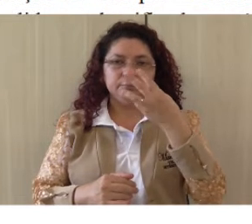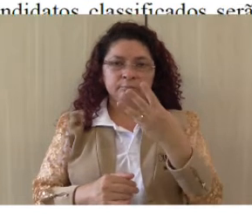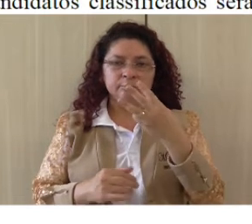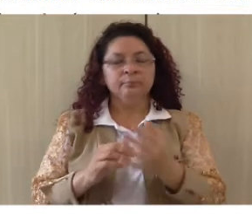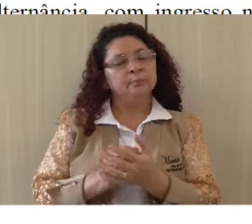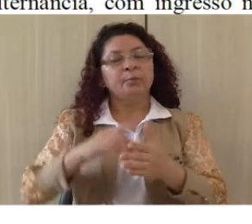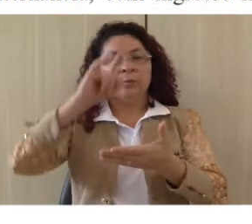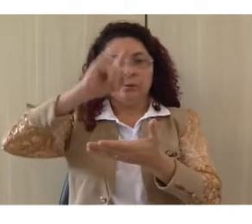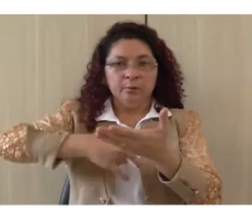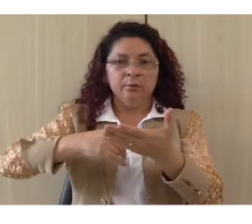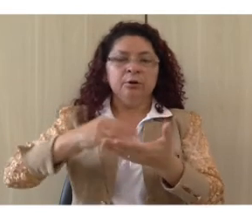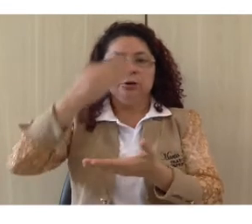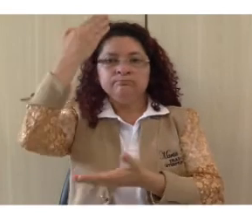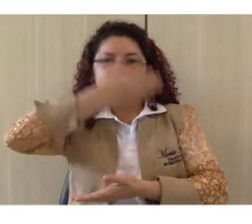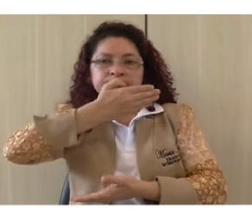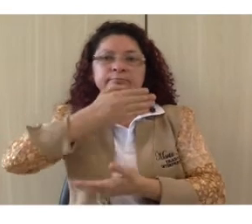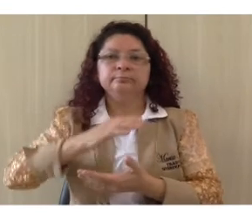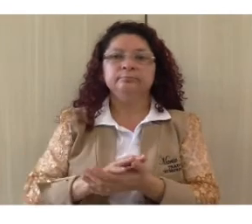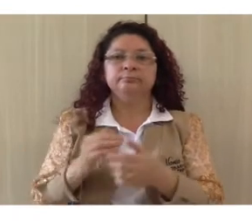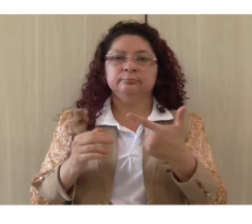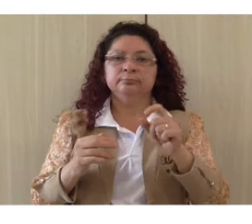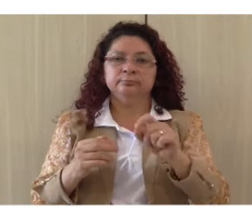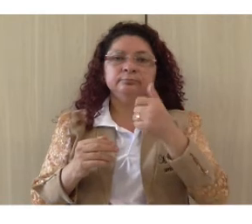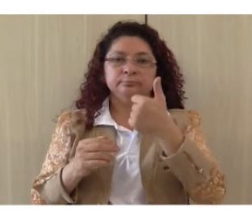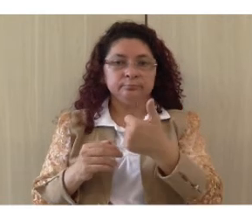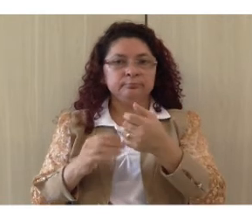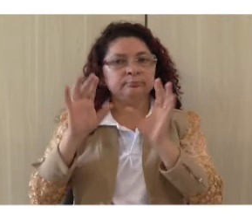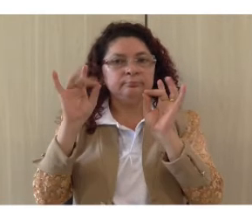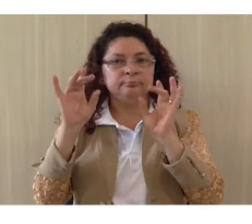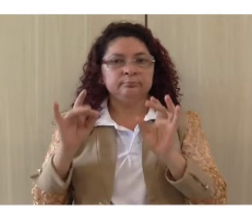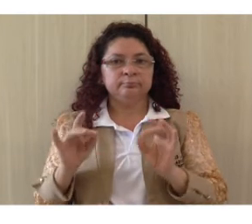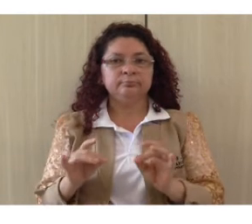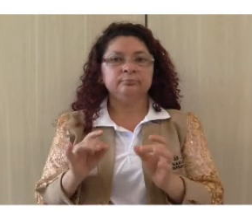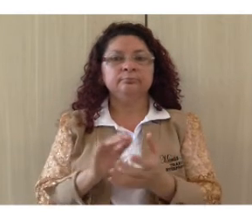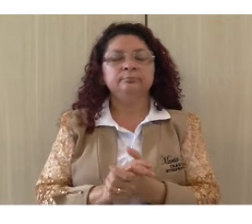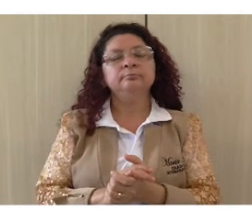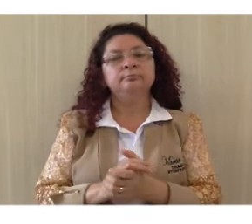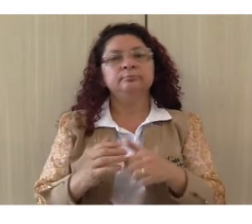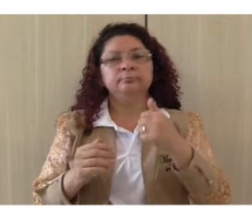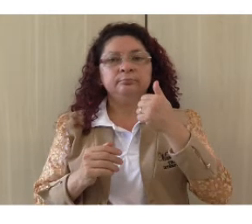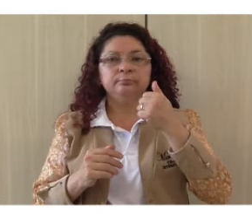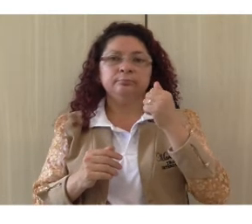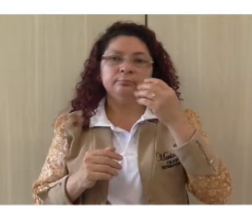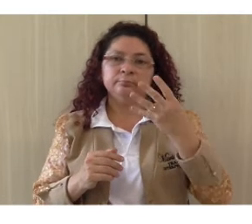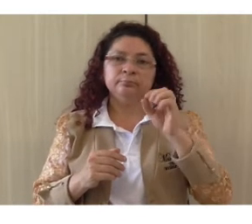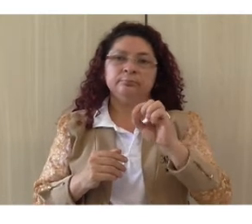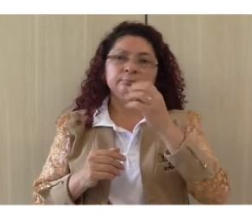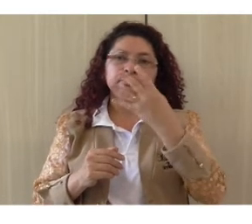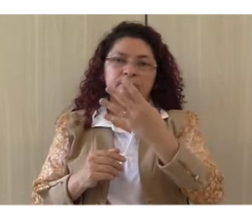documentos comprobatórios no item 2.1 estão descritos do item